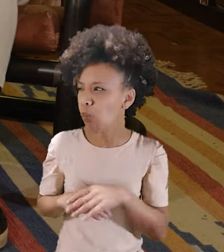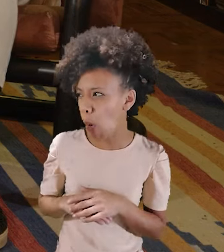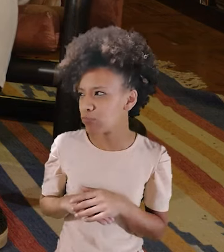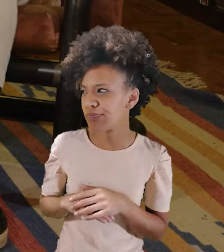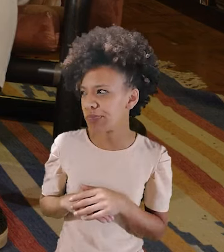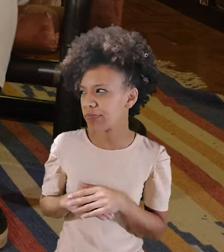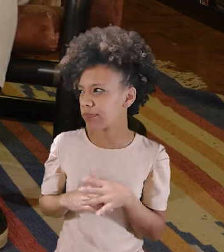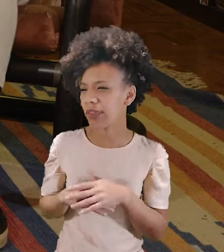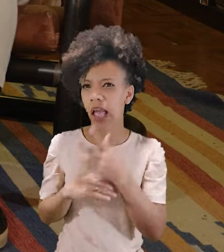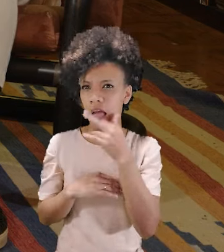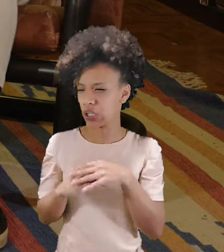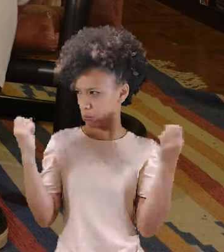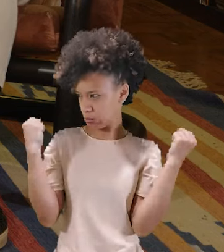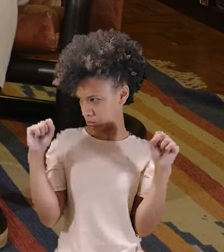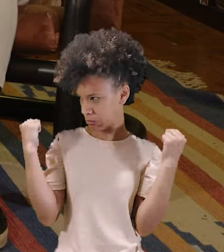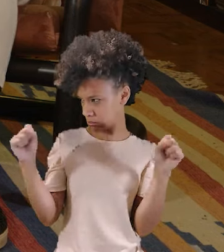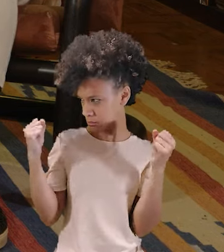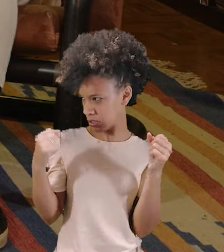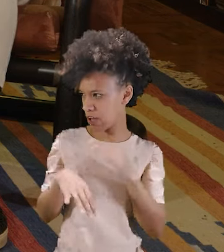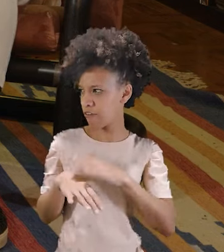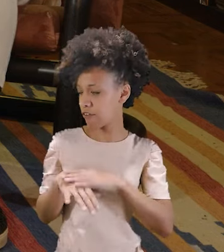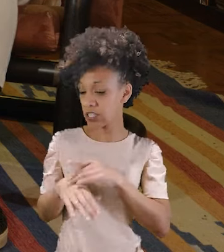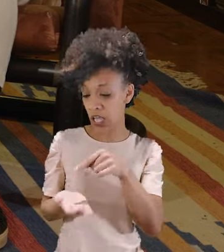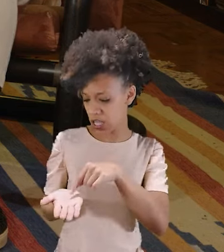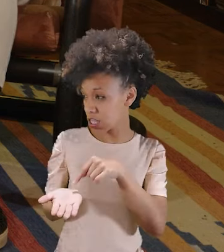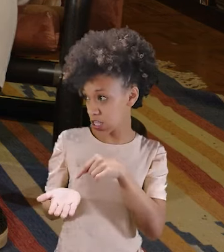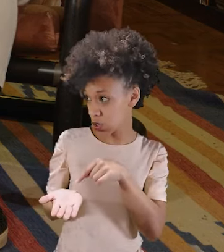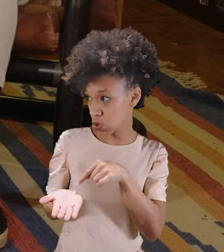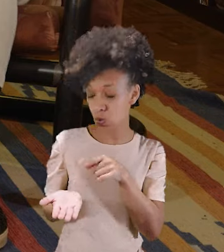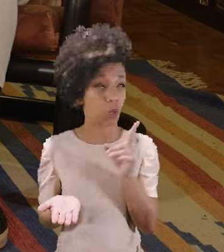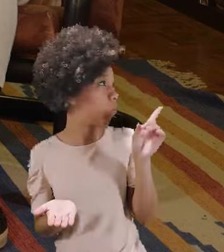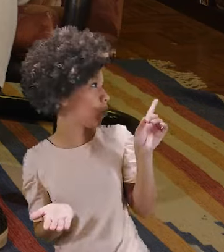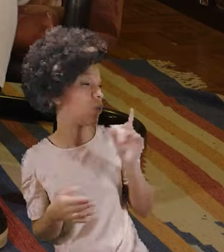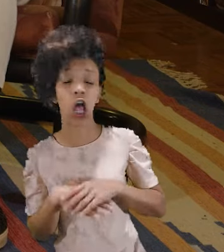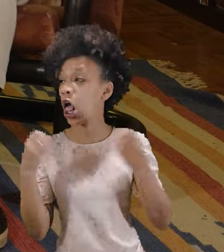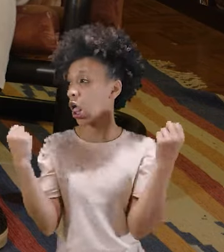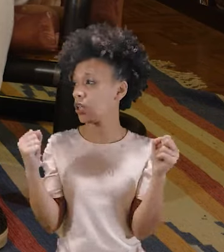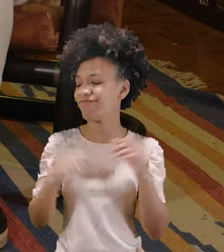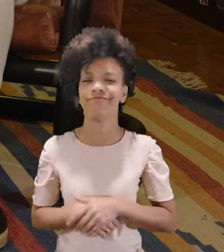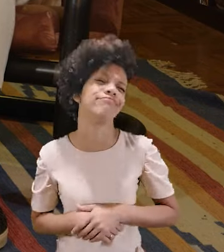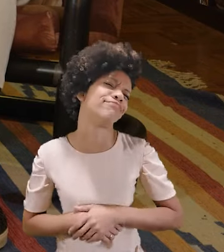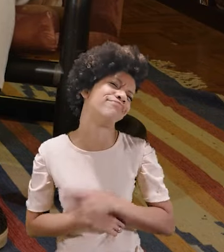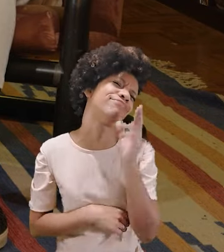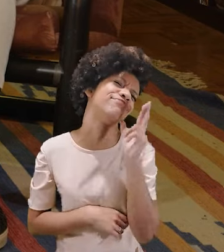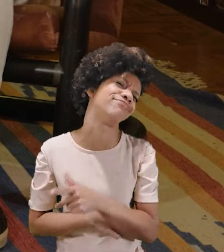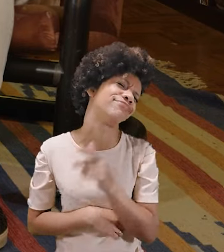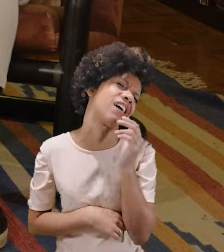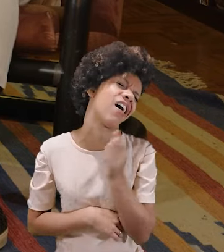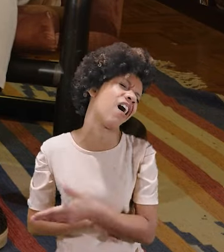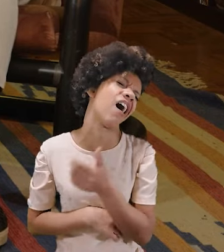sentindo que eu fiz cara Fitness que vai fazer isso virar tem luz o rio cara é